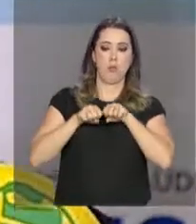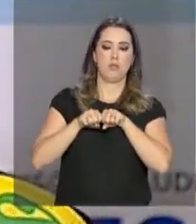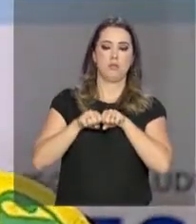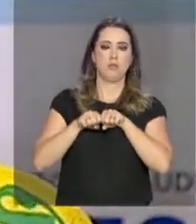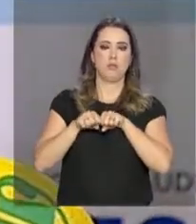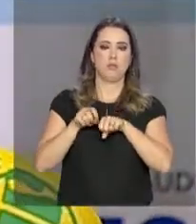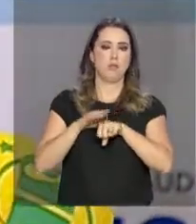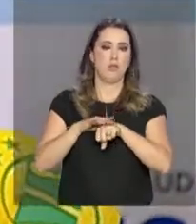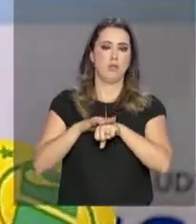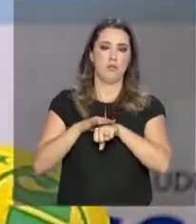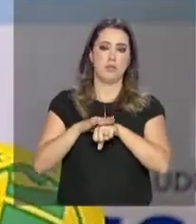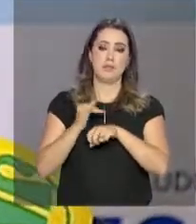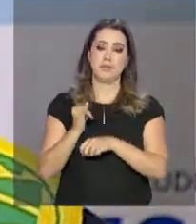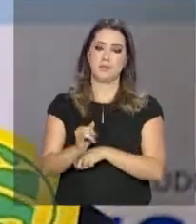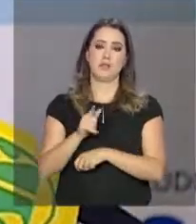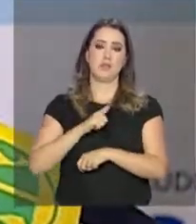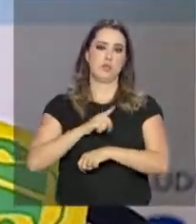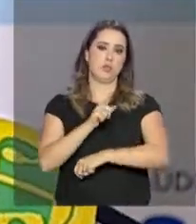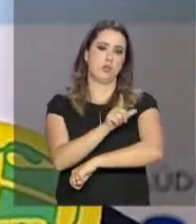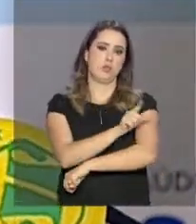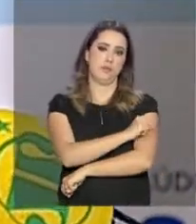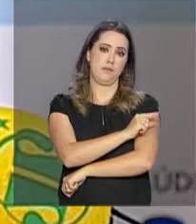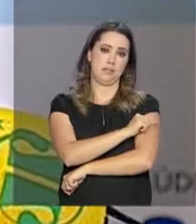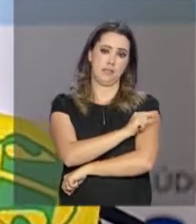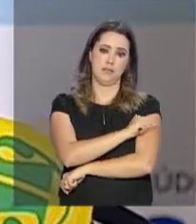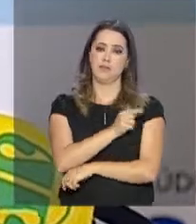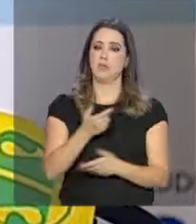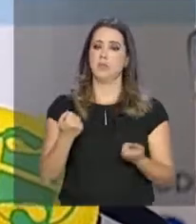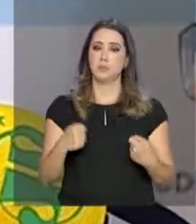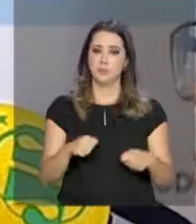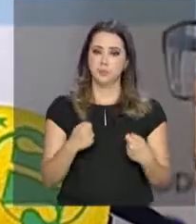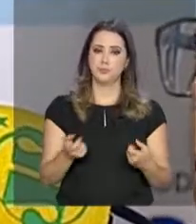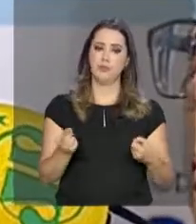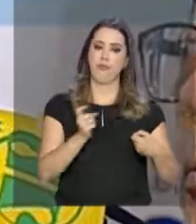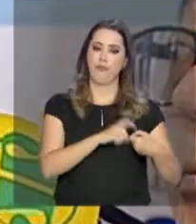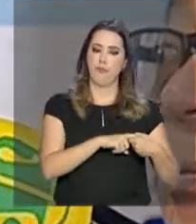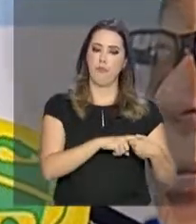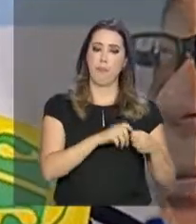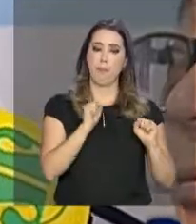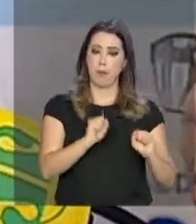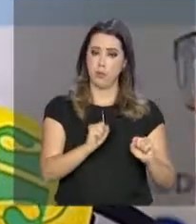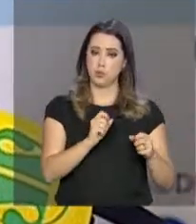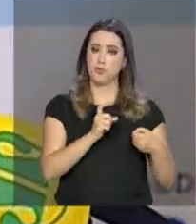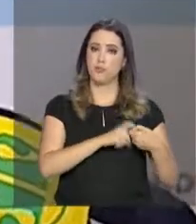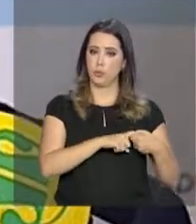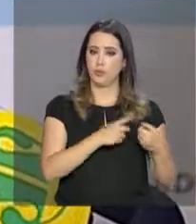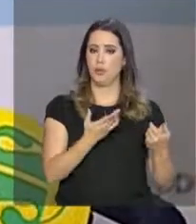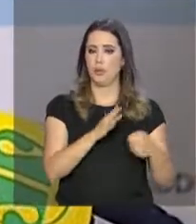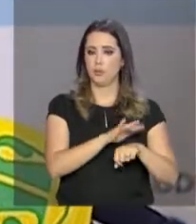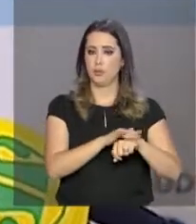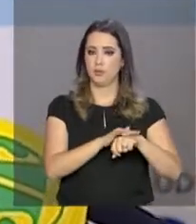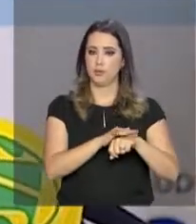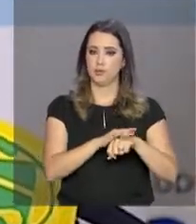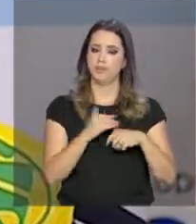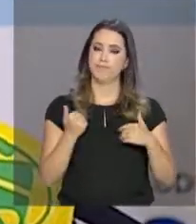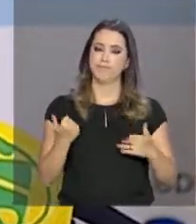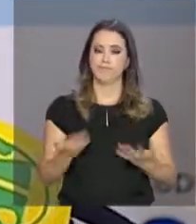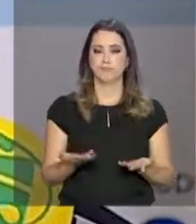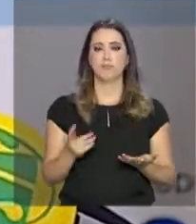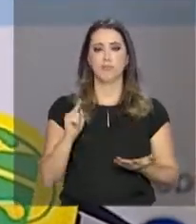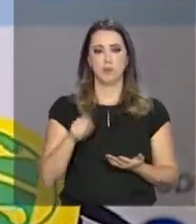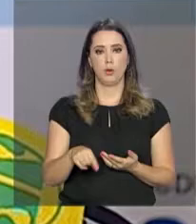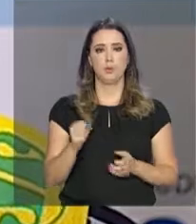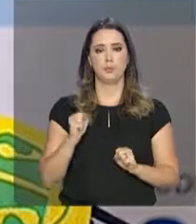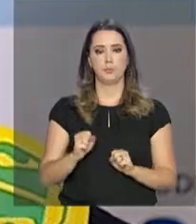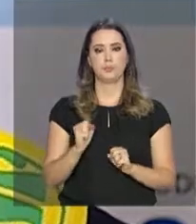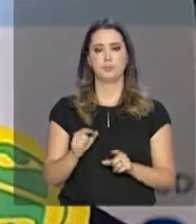há a cobertura vacinal for baixa a volta das doenças é fatal e isso pode